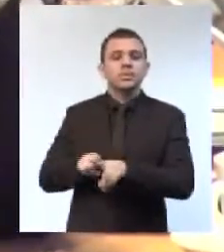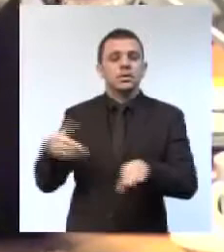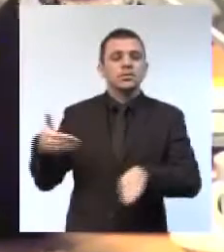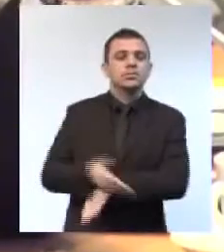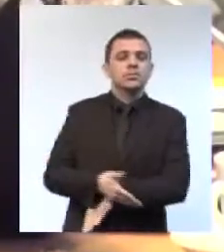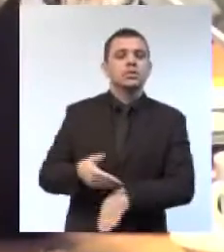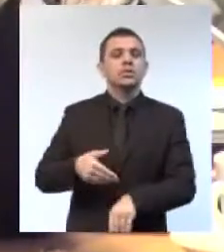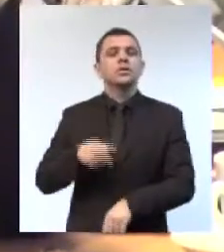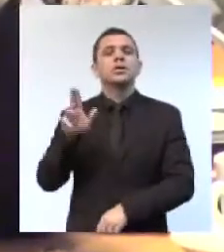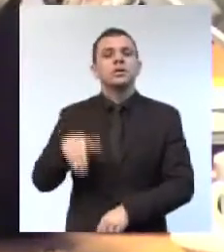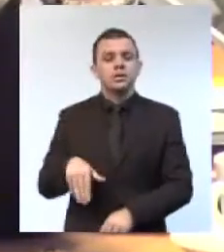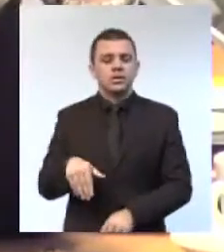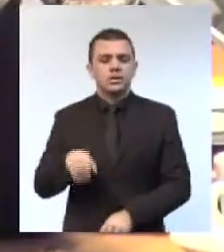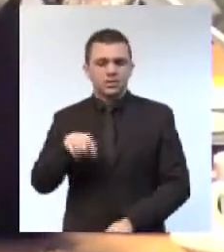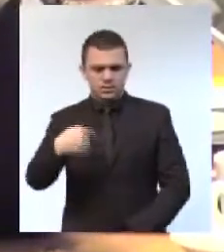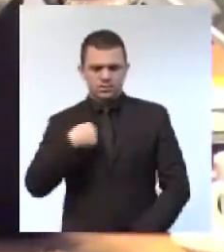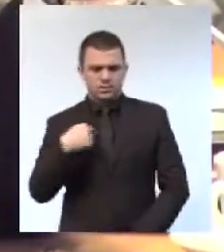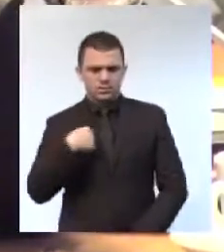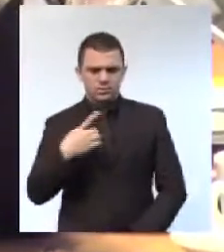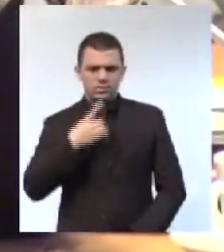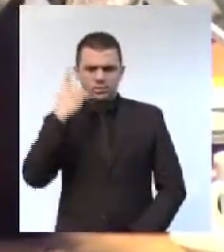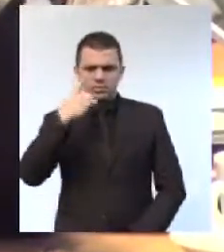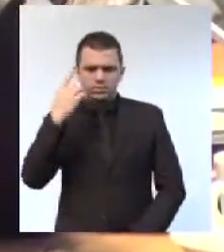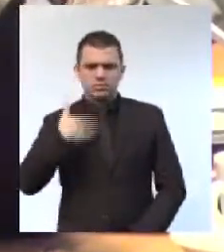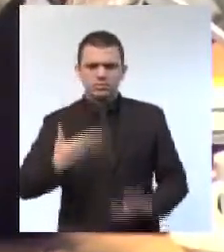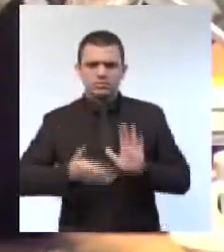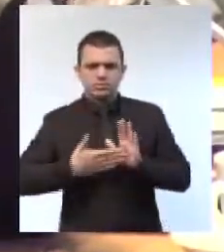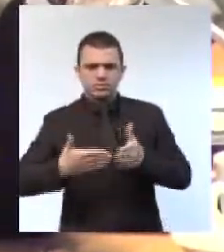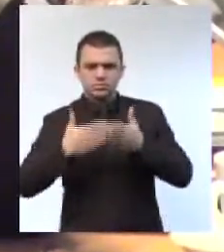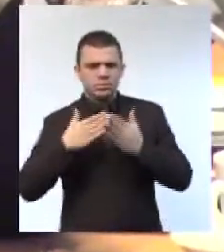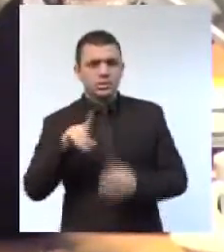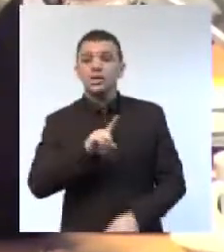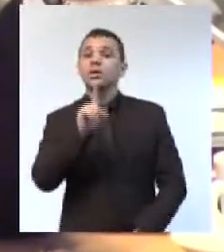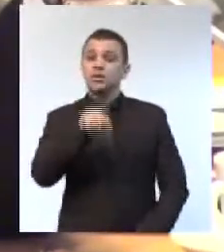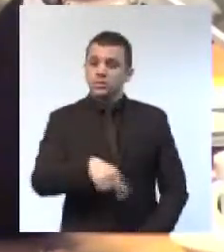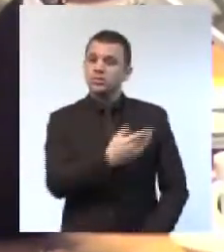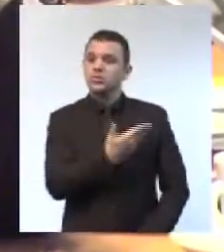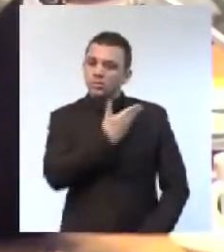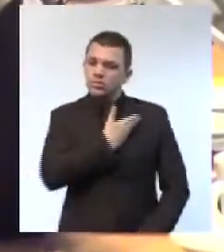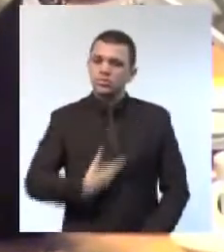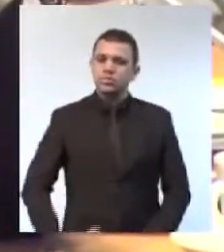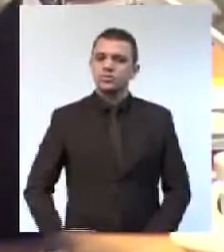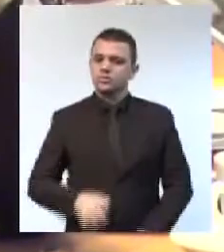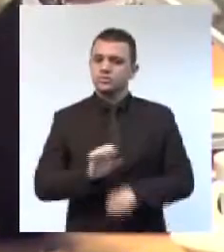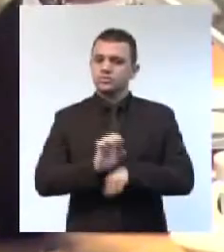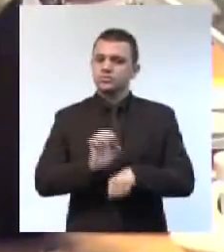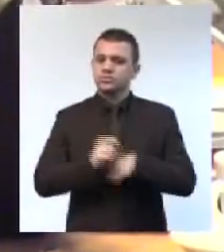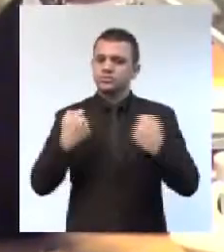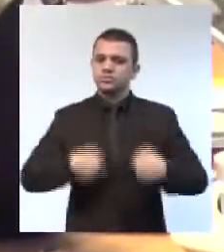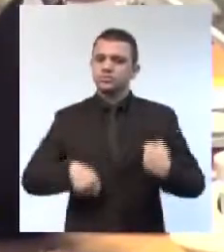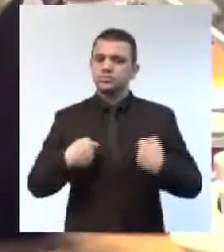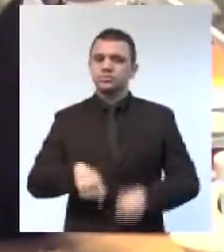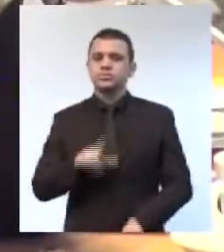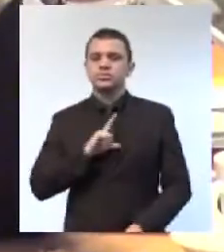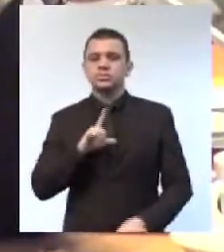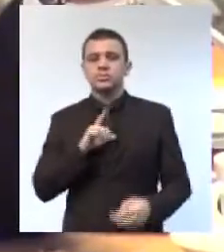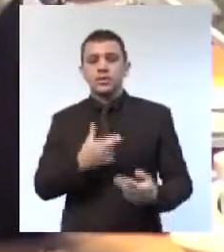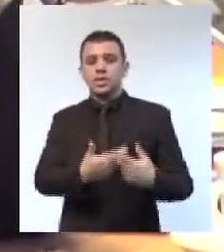é o deputado Adriano Sarney, mas o governador do Estado. Ele tem que ter